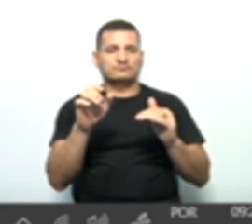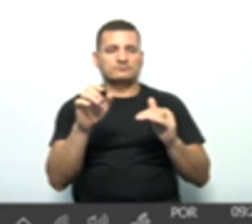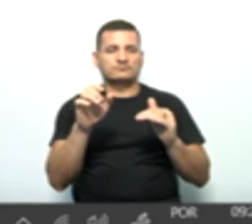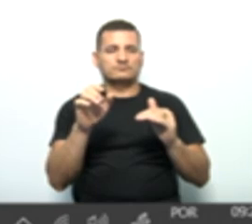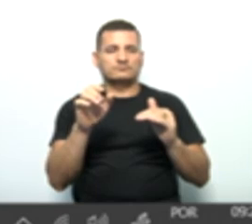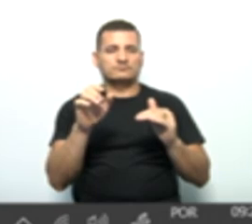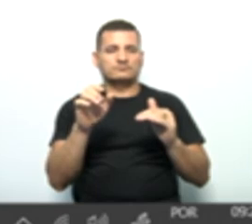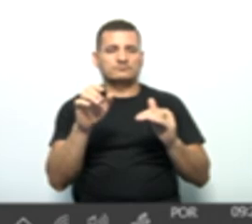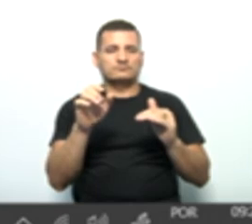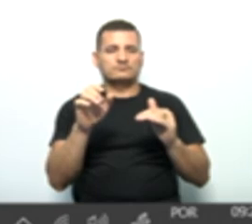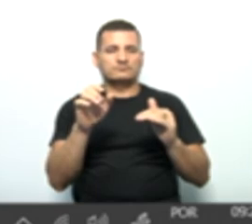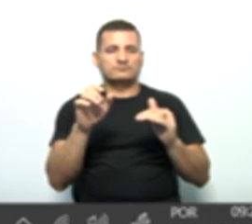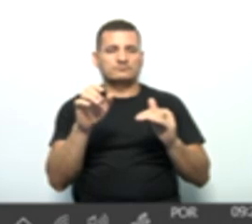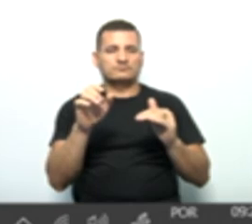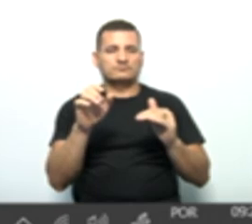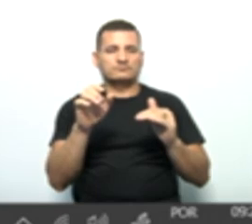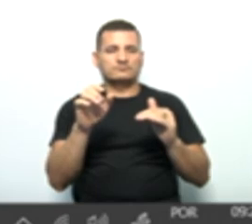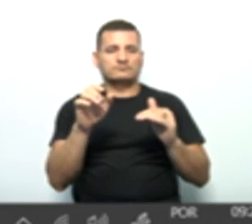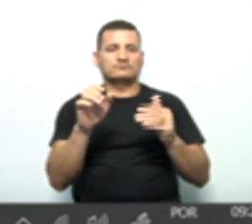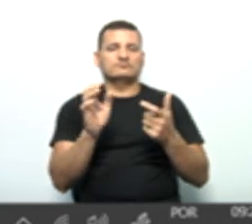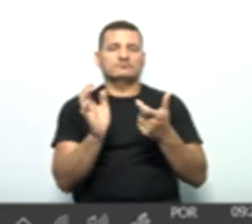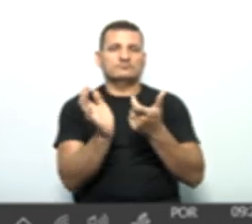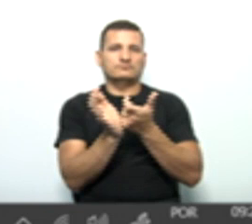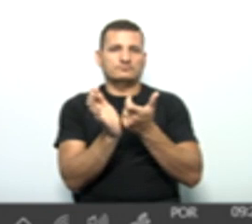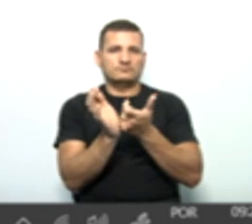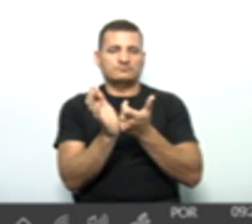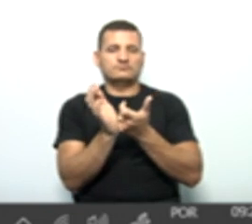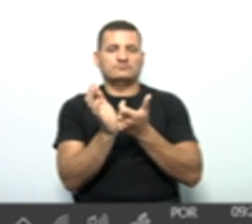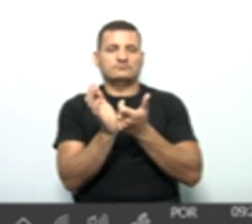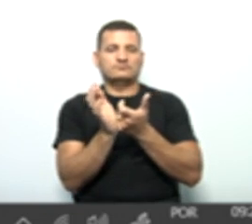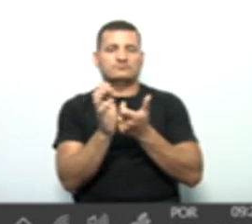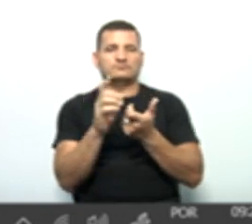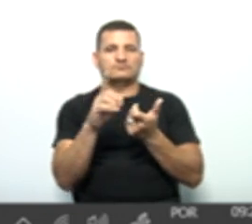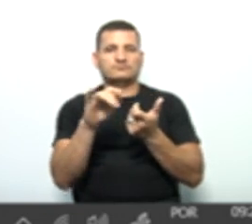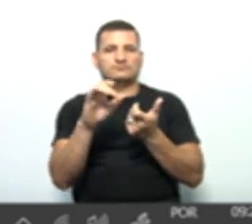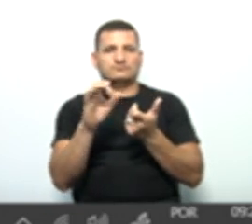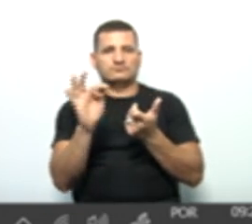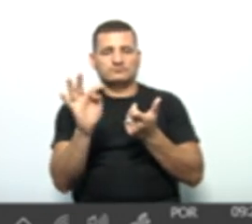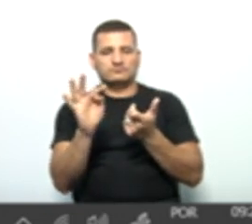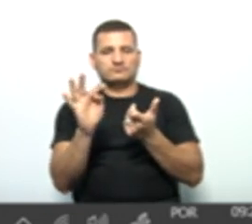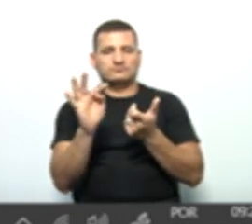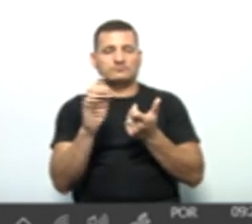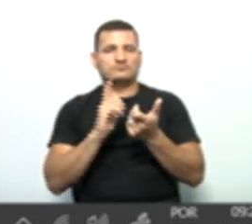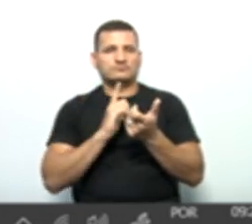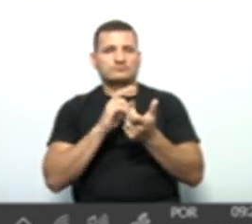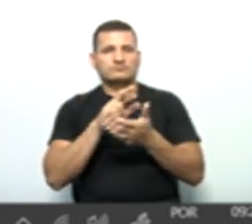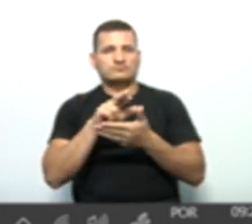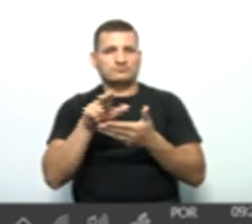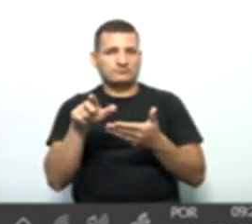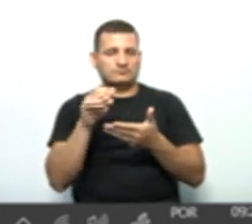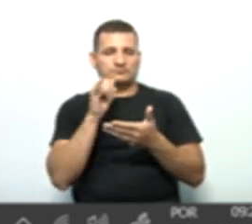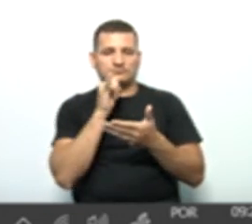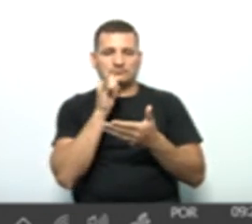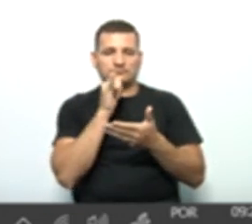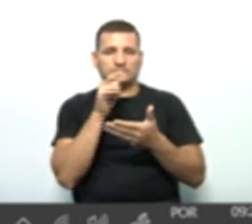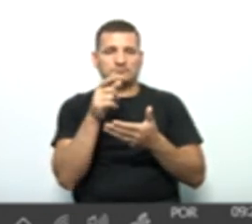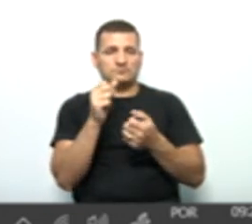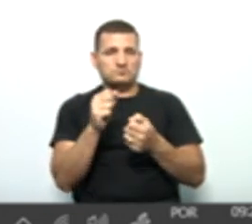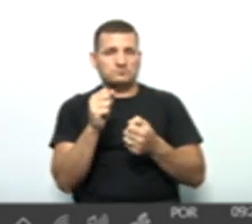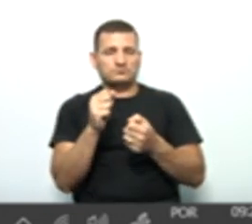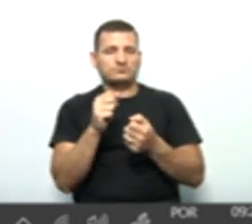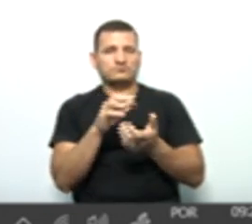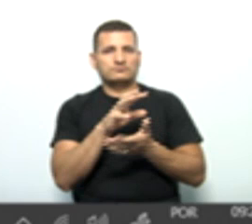do tipo dicionário. Então, é isso, pessoal. Tem uns exemplos, tem vários exemplos que vocês podem